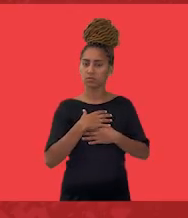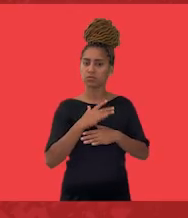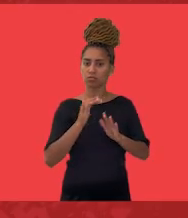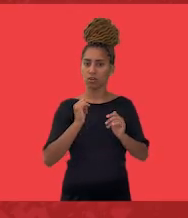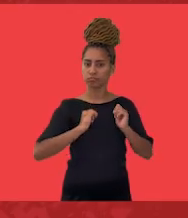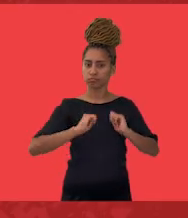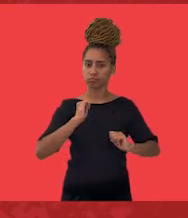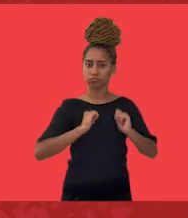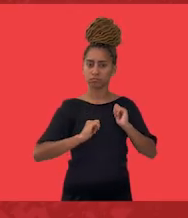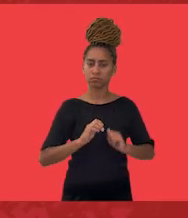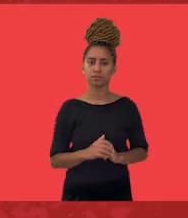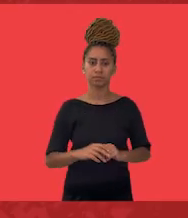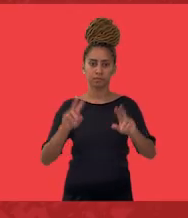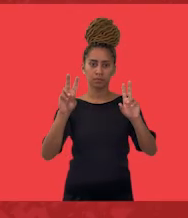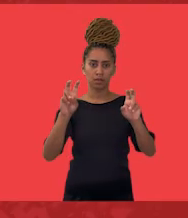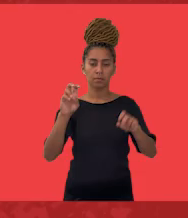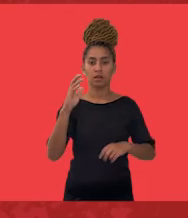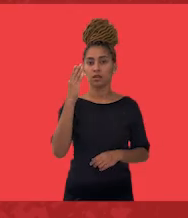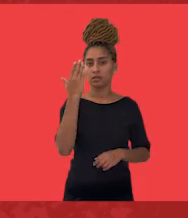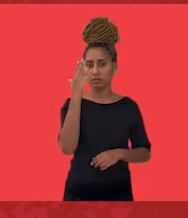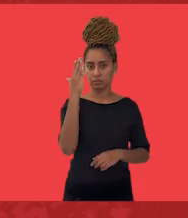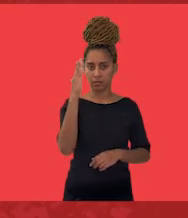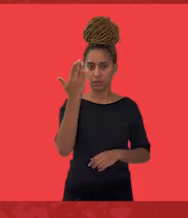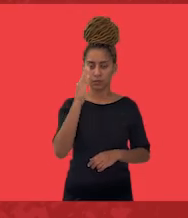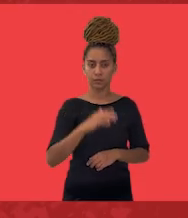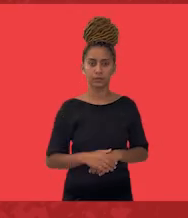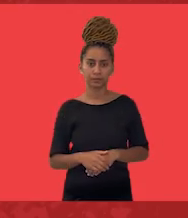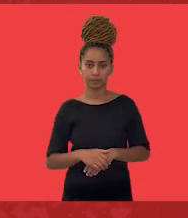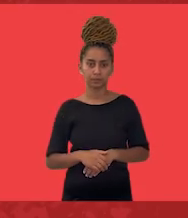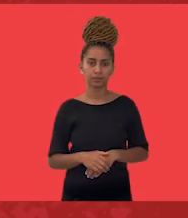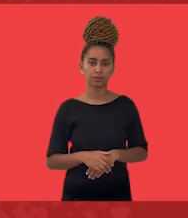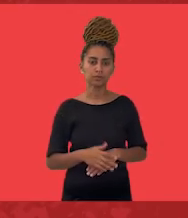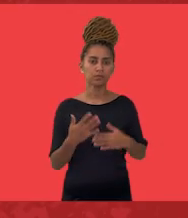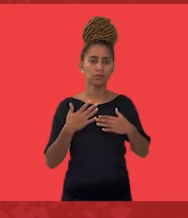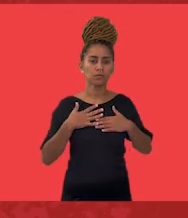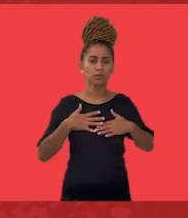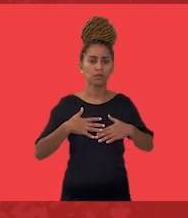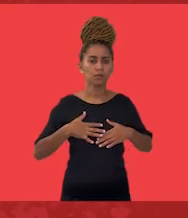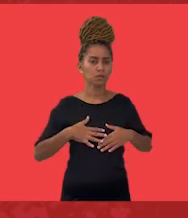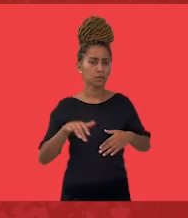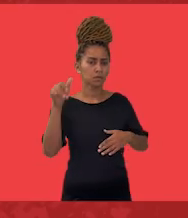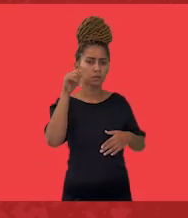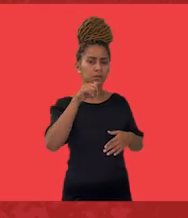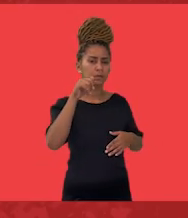as coisas todas, toalhas, recortes de revistas, chapéus, porta-moedas.